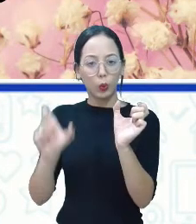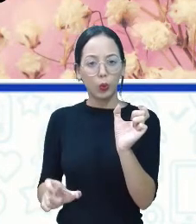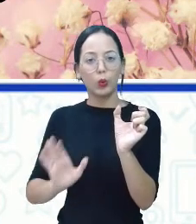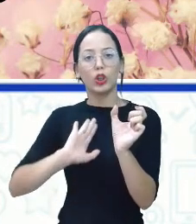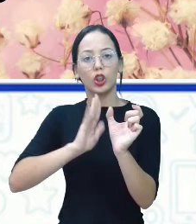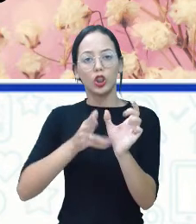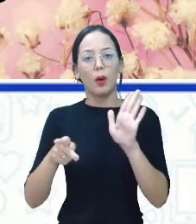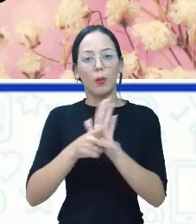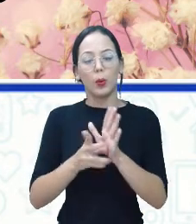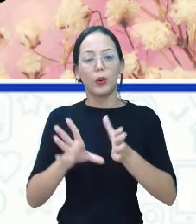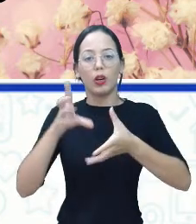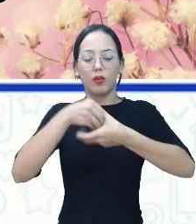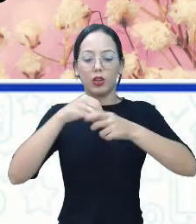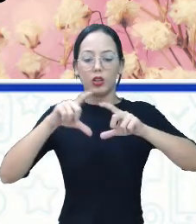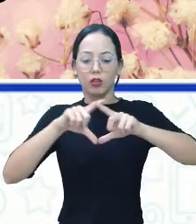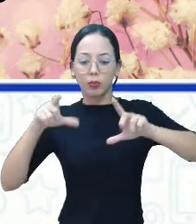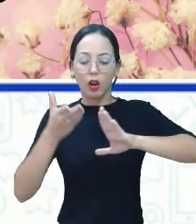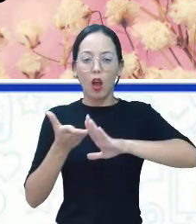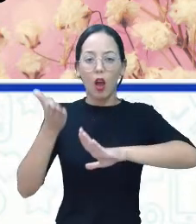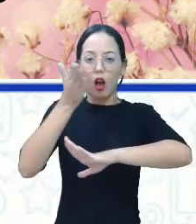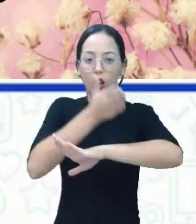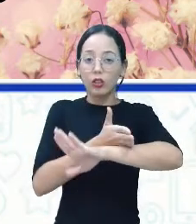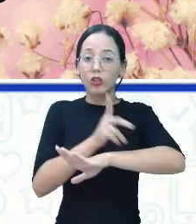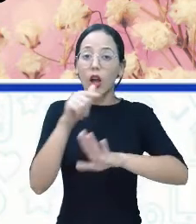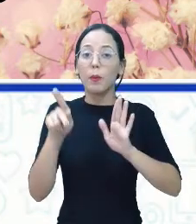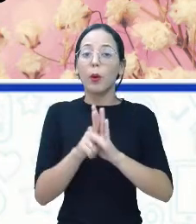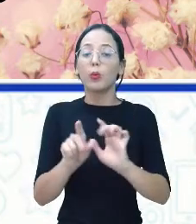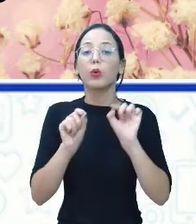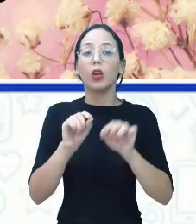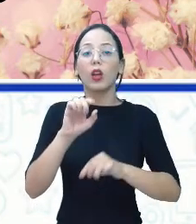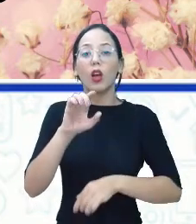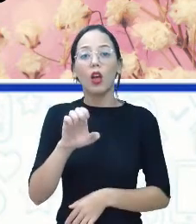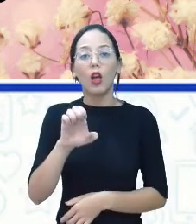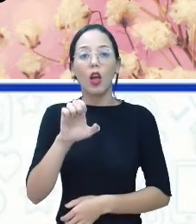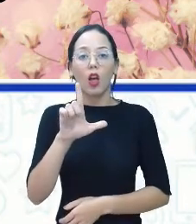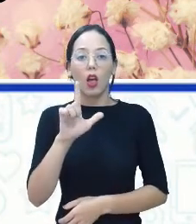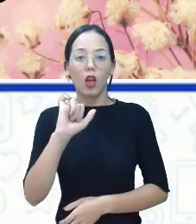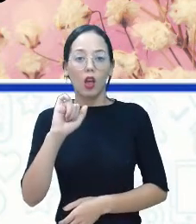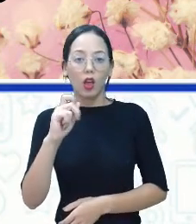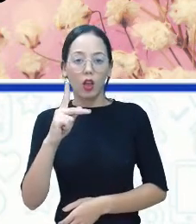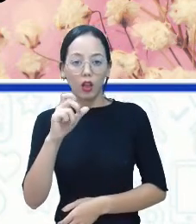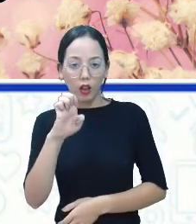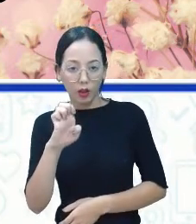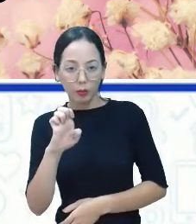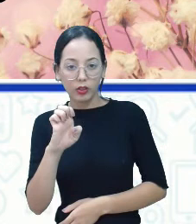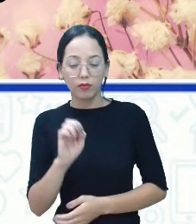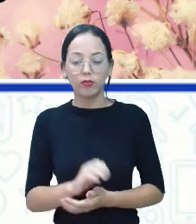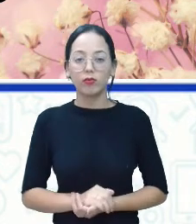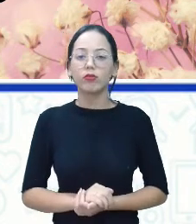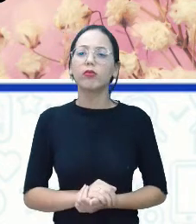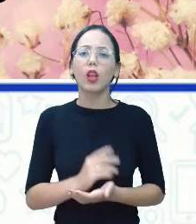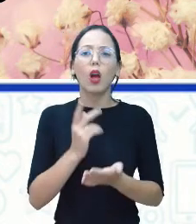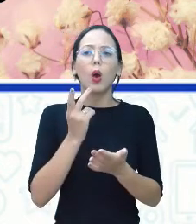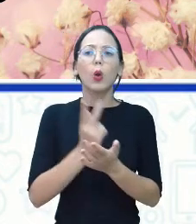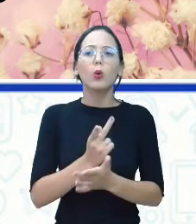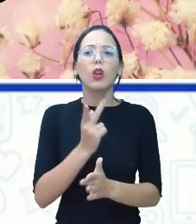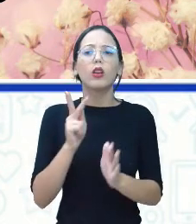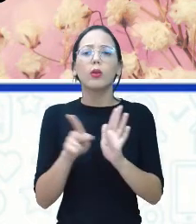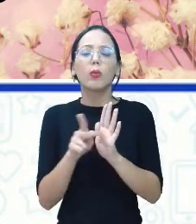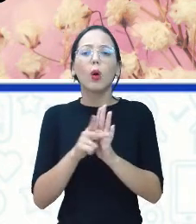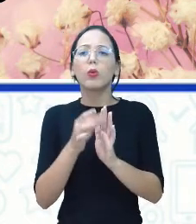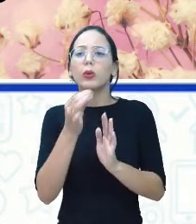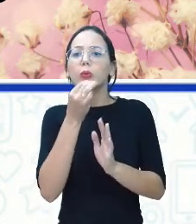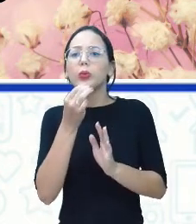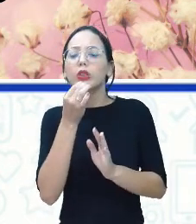apareceu na oração anterior. Isso se chama elipse, não é? Então, quando isso ocorre, no lugar do